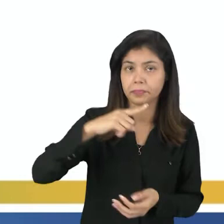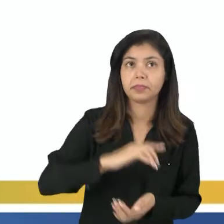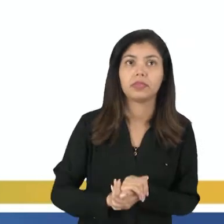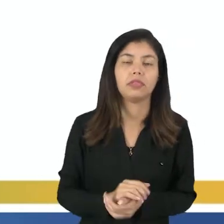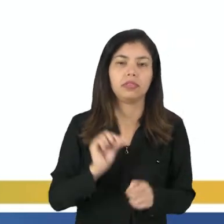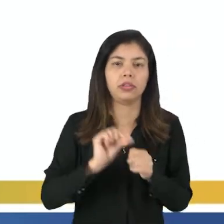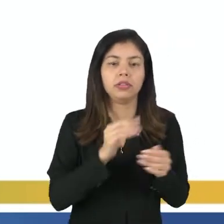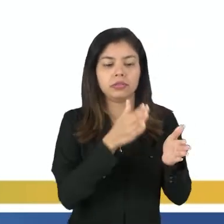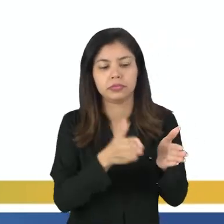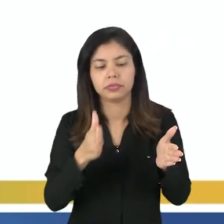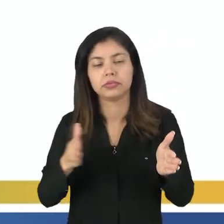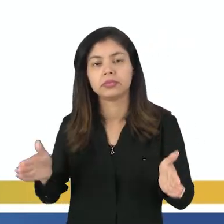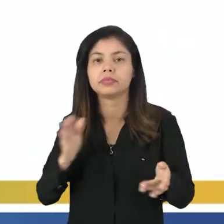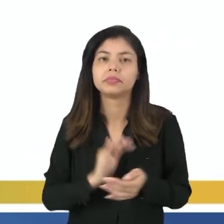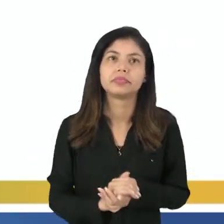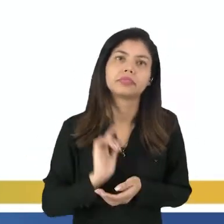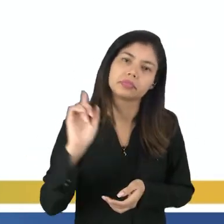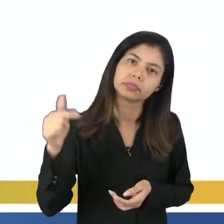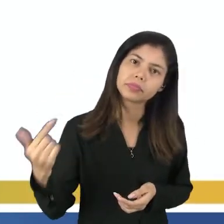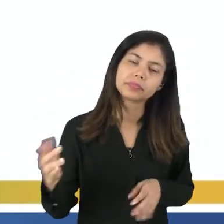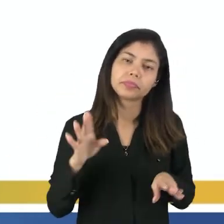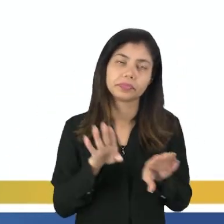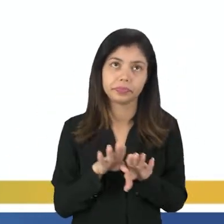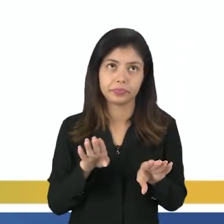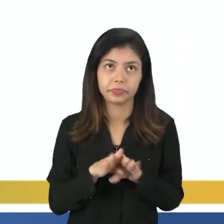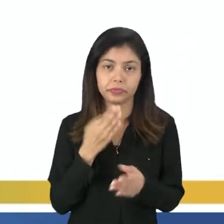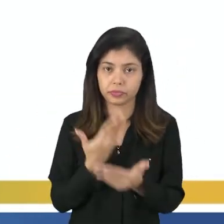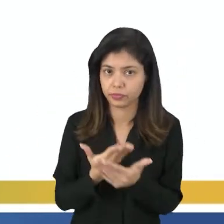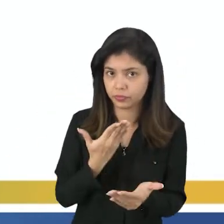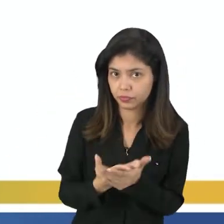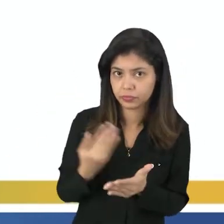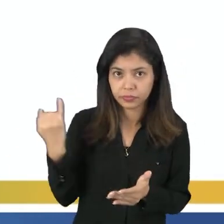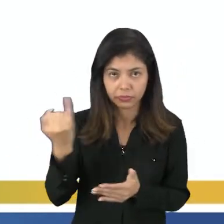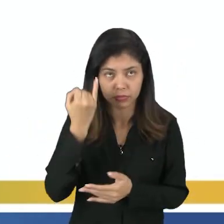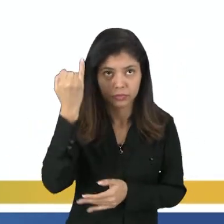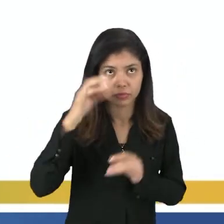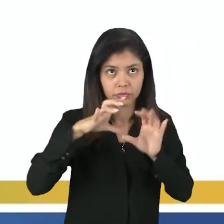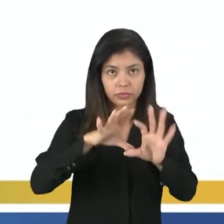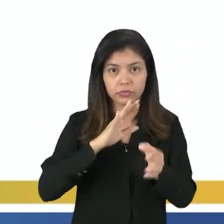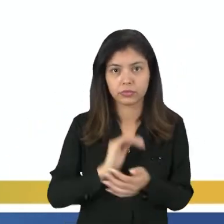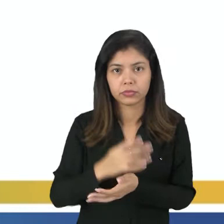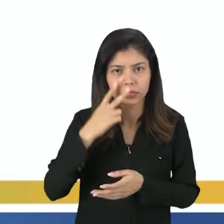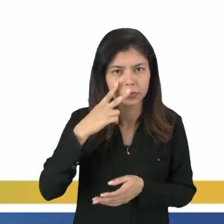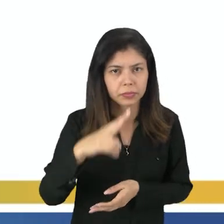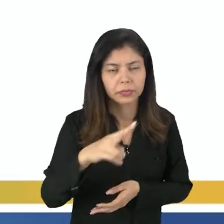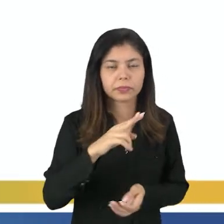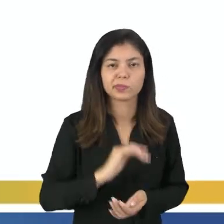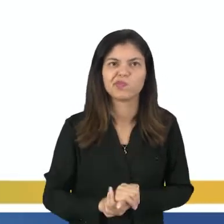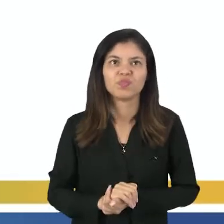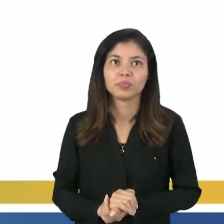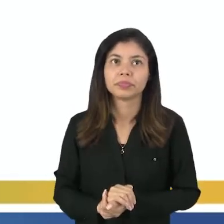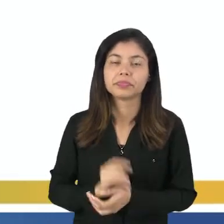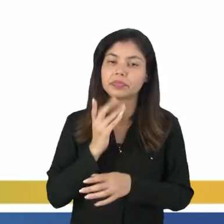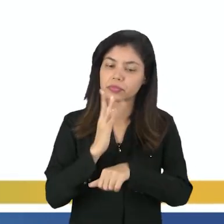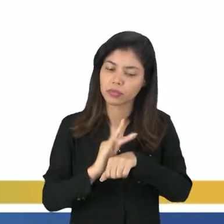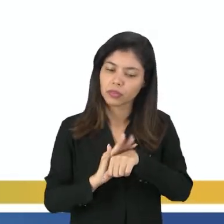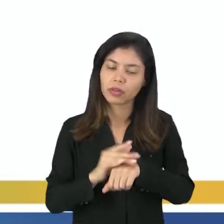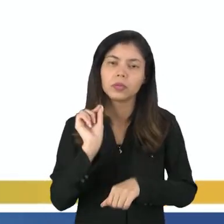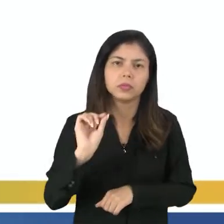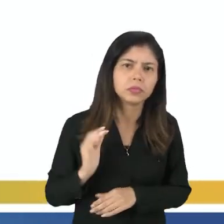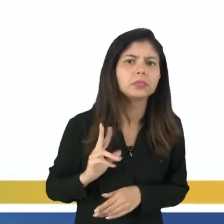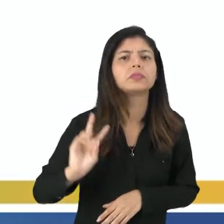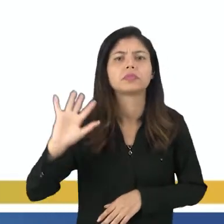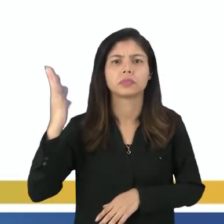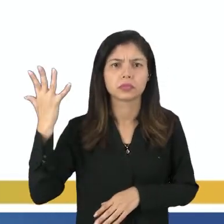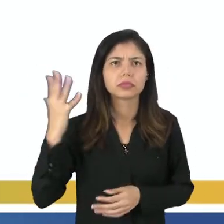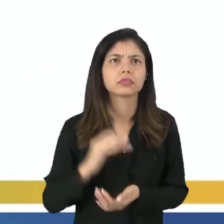caminho que ela faz e tal. Tem um outro ramo que estuda especificamente as visões, né? As doenças, o que está